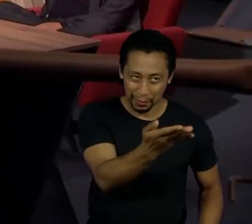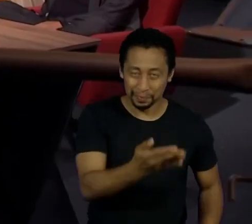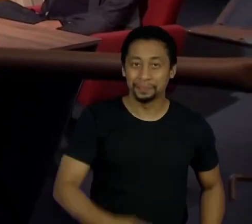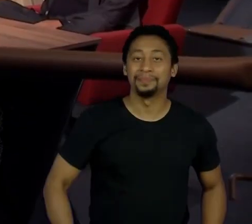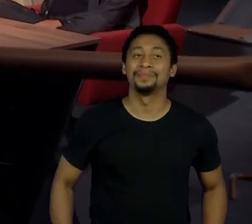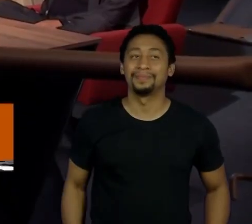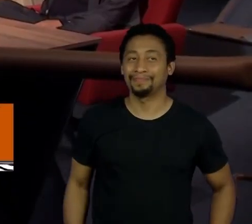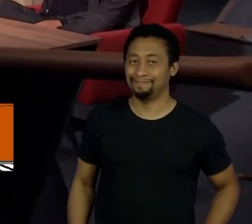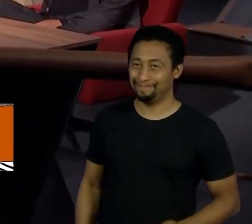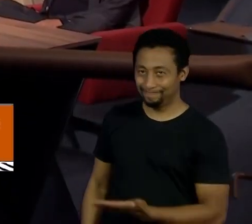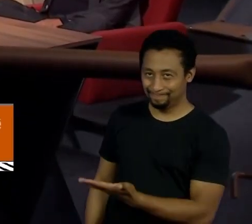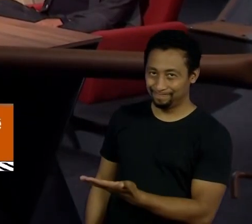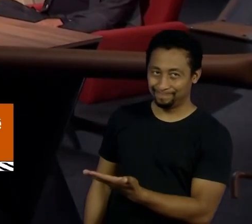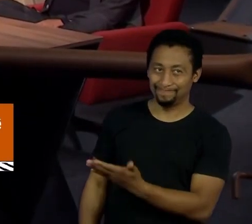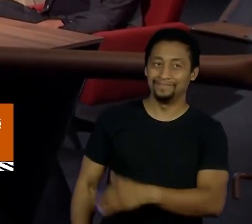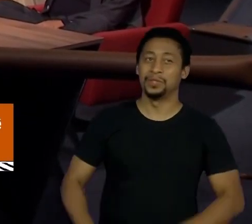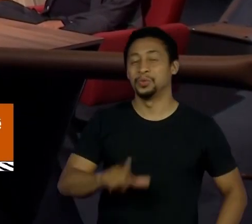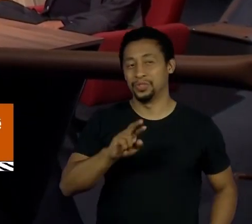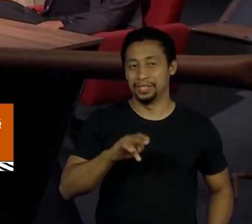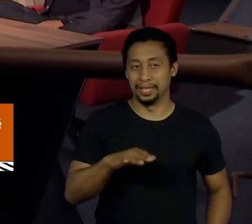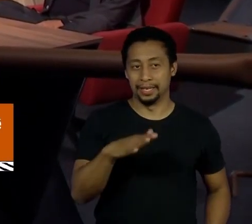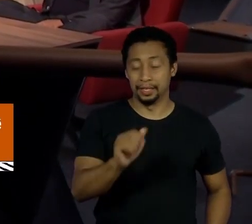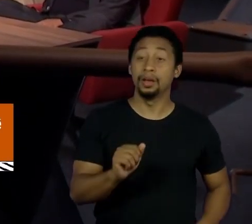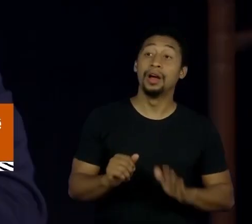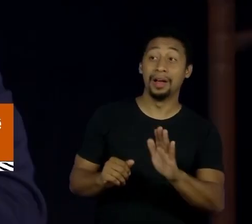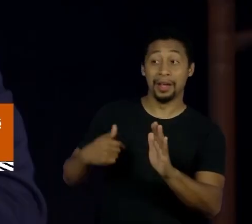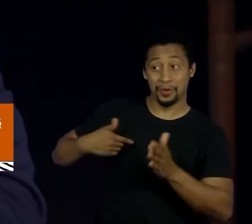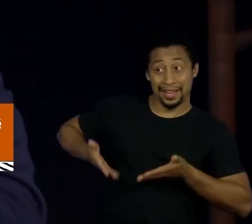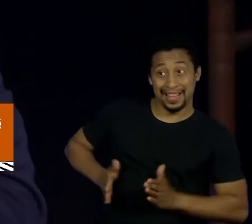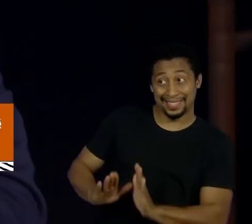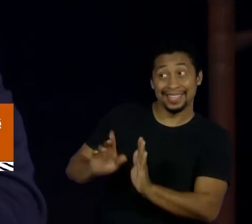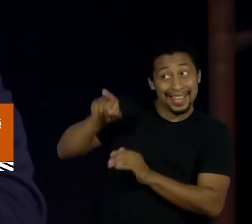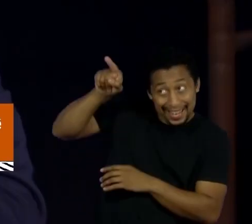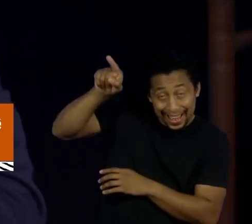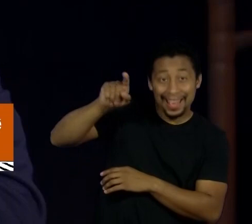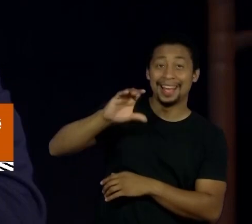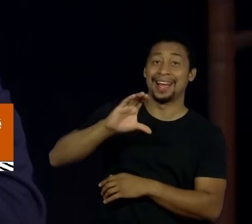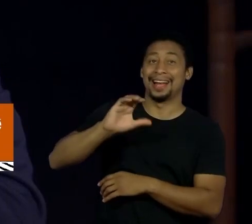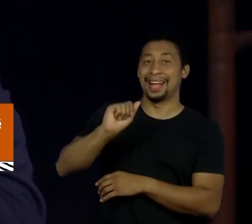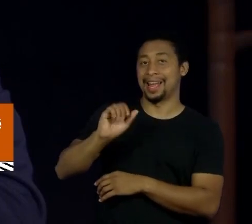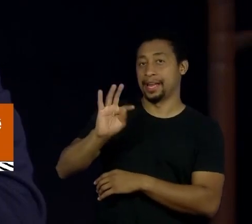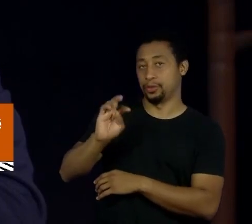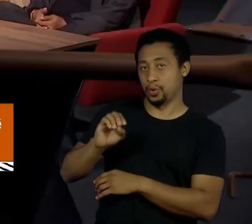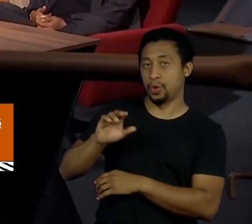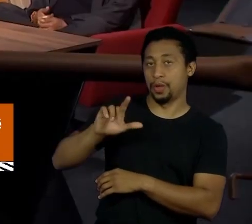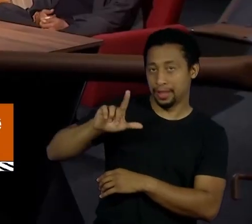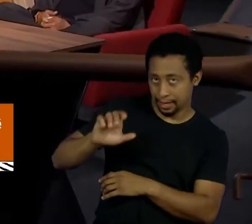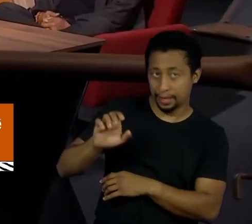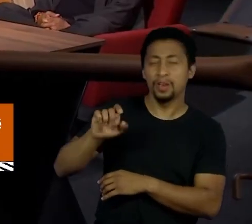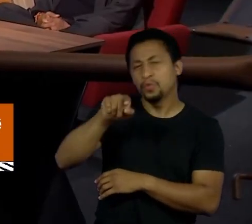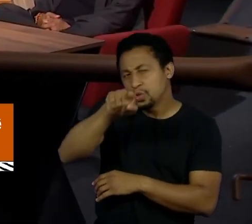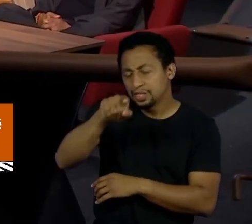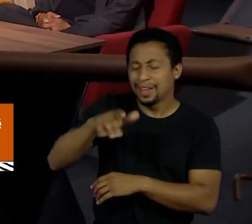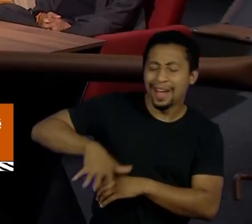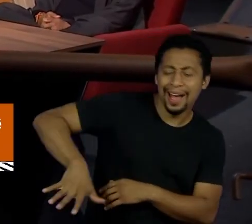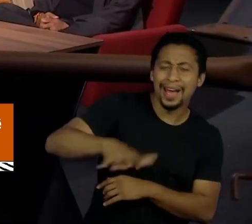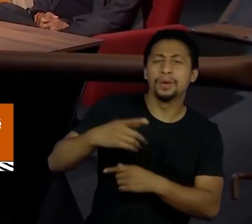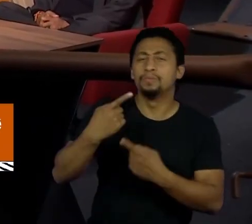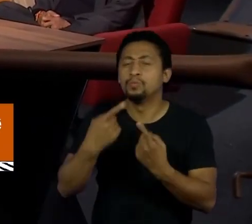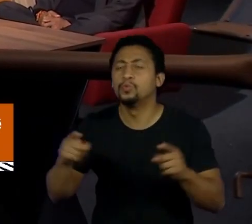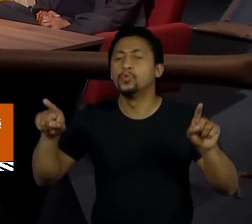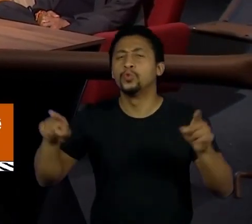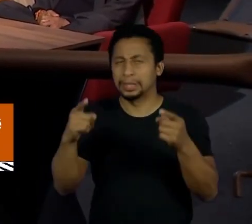Luciana de Souza França Oi Chico sou sua conterrânea de Catolé você sentiu alguma dificuldade no meio musical por ser uma pessoa